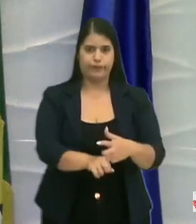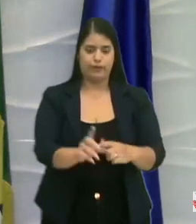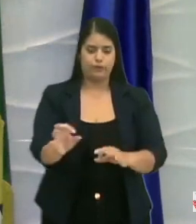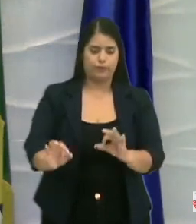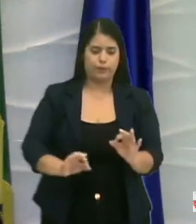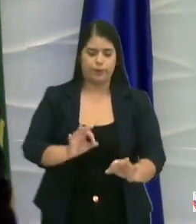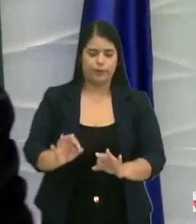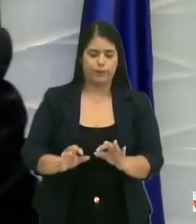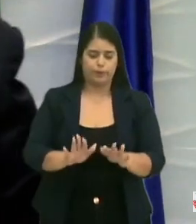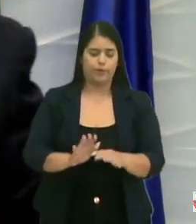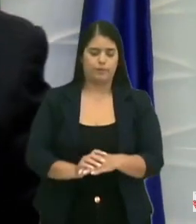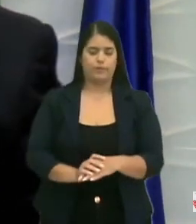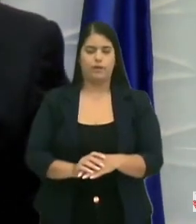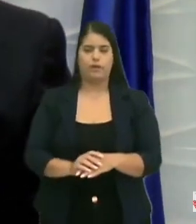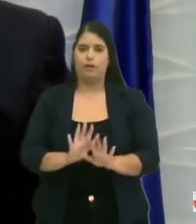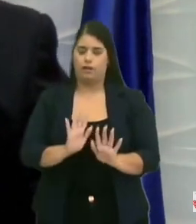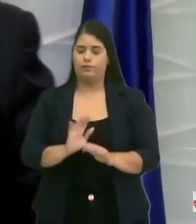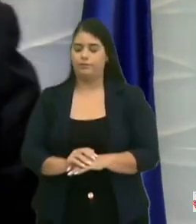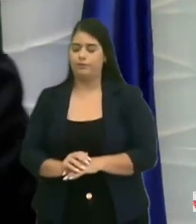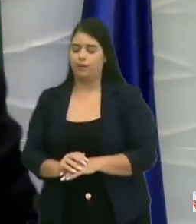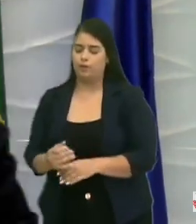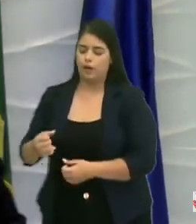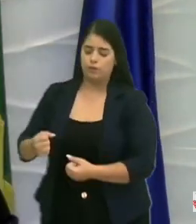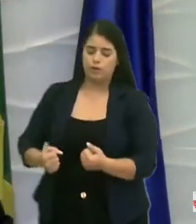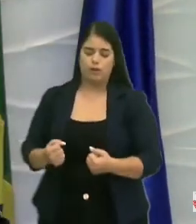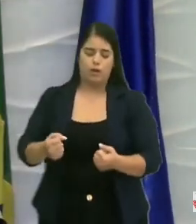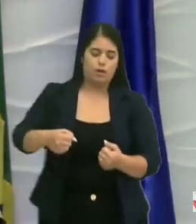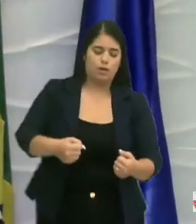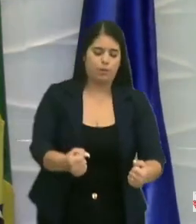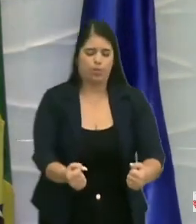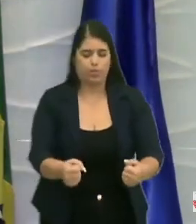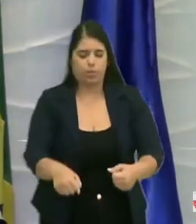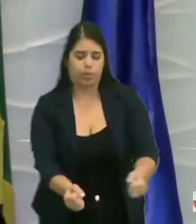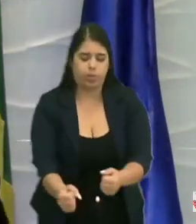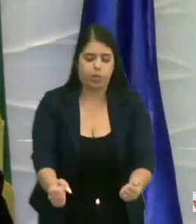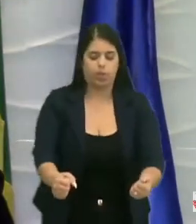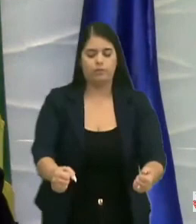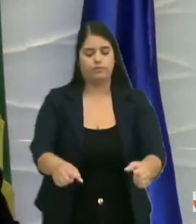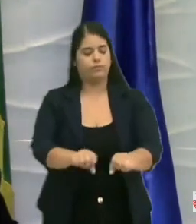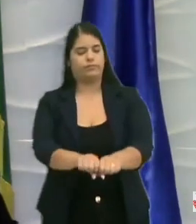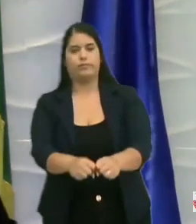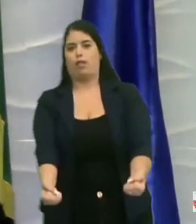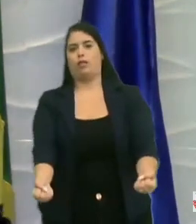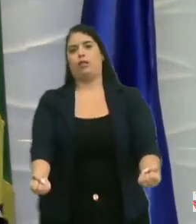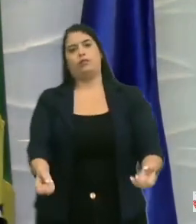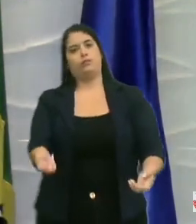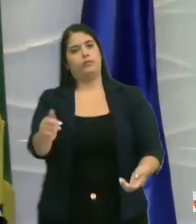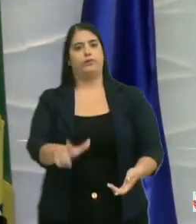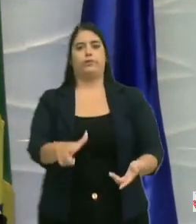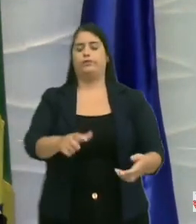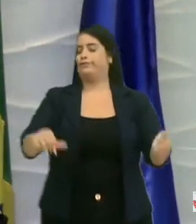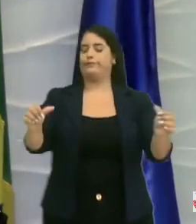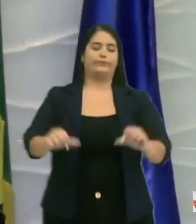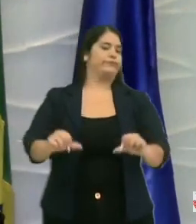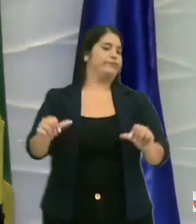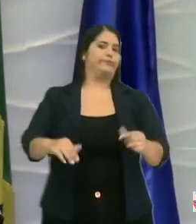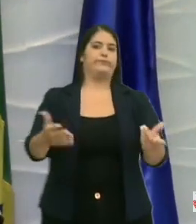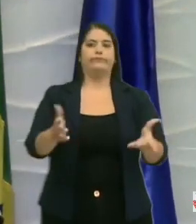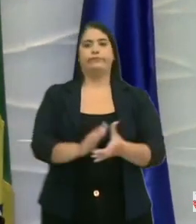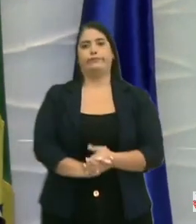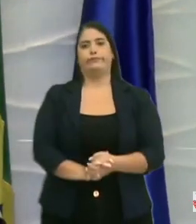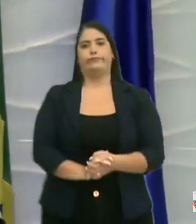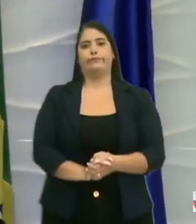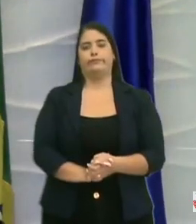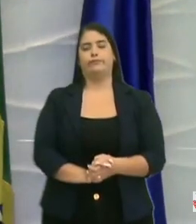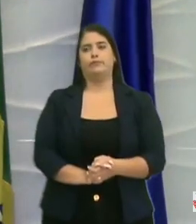Posto de saúde da Vila do Espírito Santo. Tá bom, prefeito, já que o senhor está lá, dá uma olhadinha no posto. Tem uma emenda desse